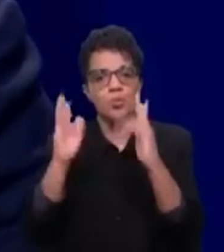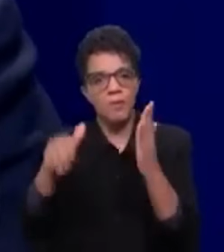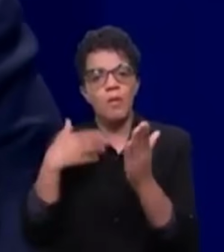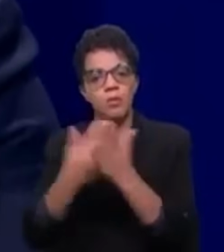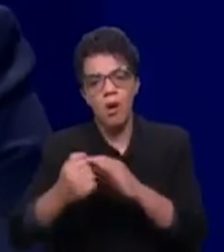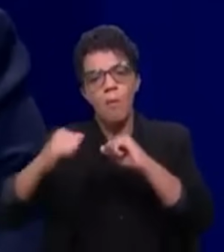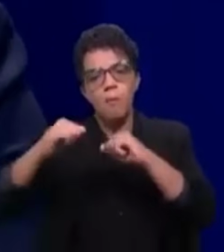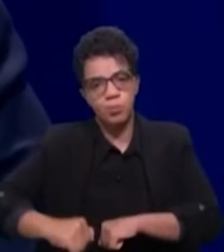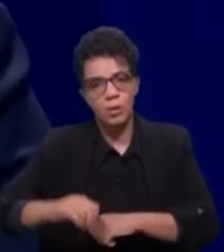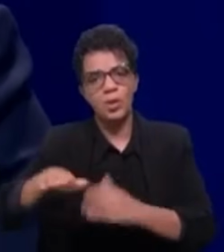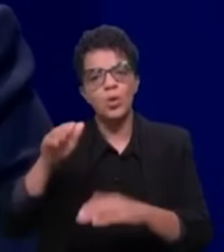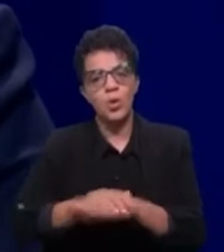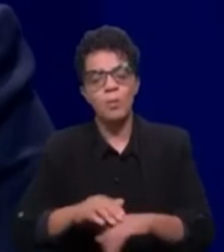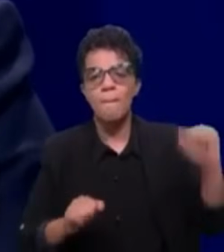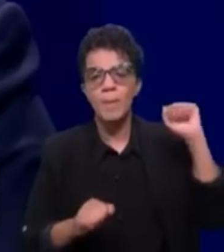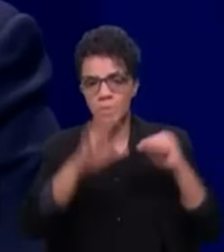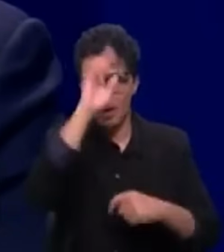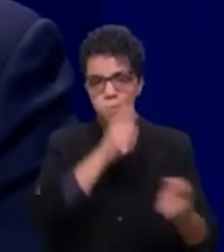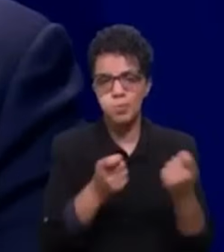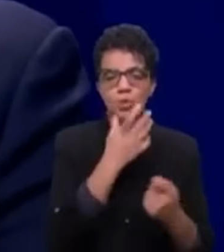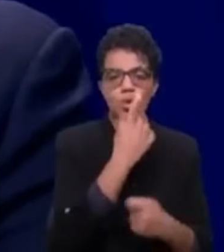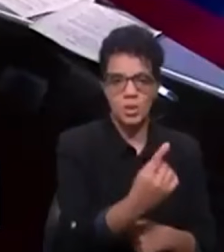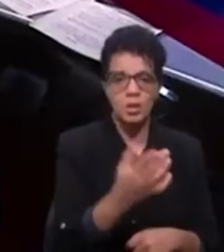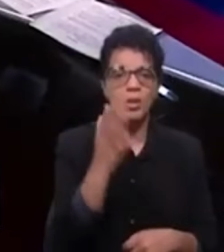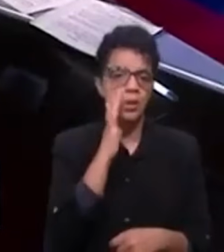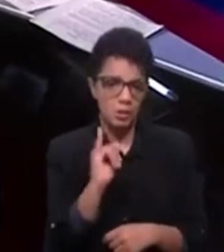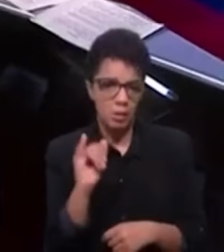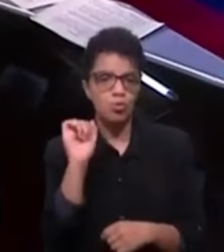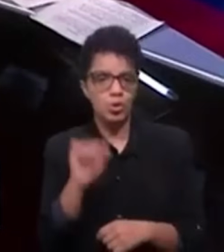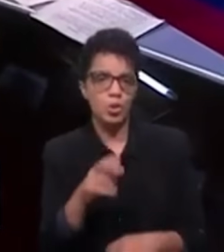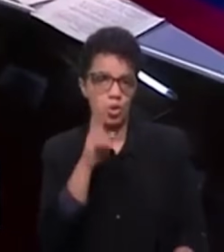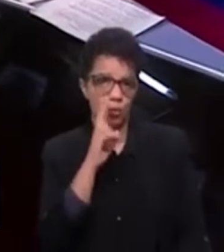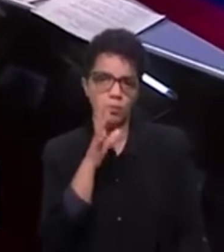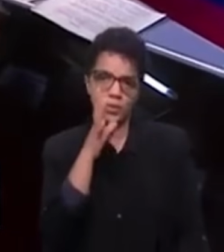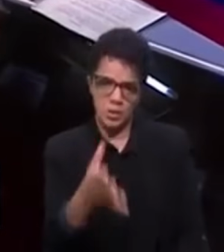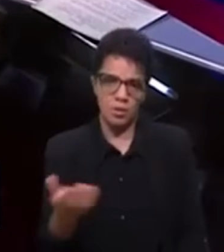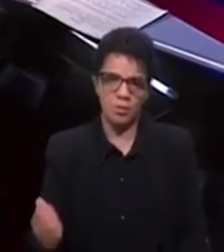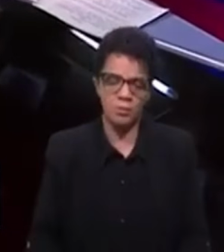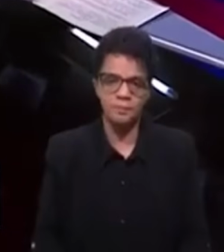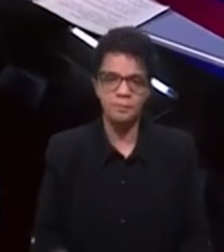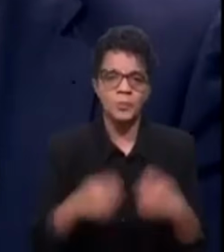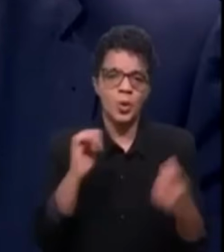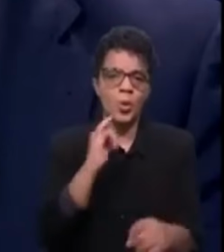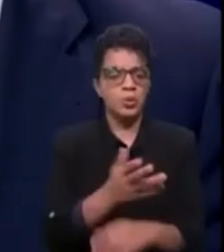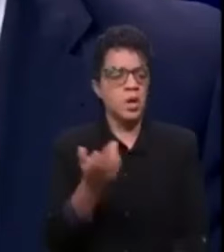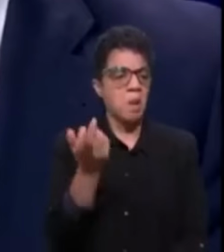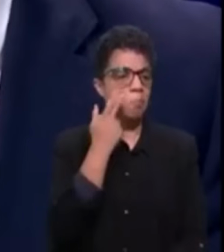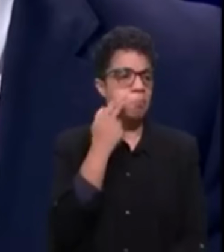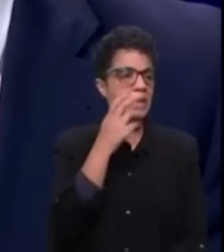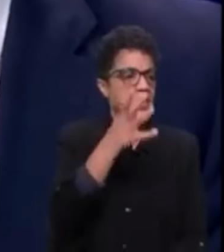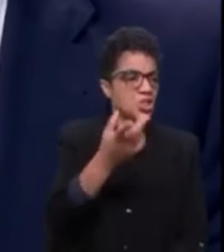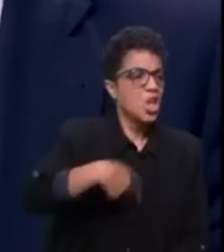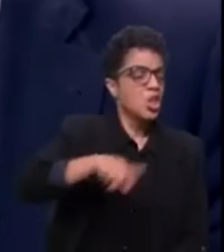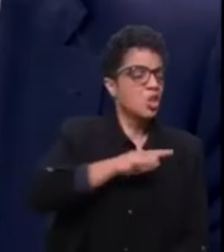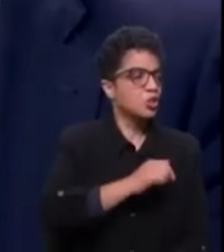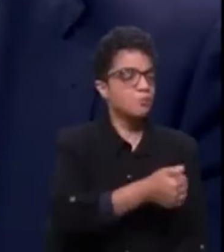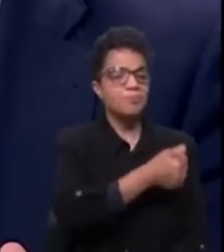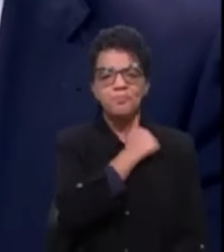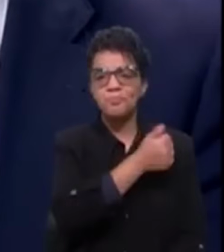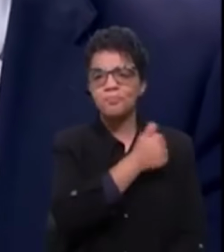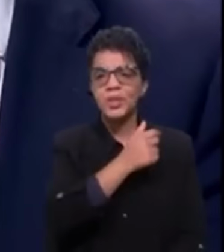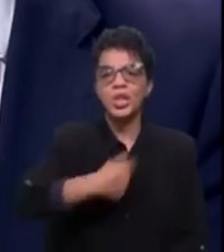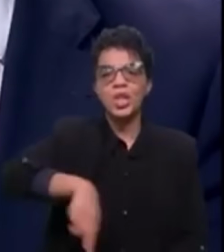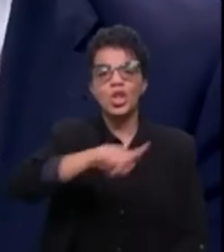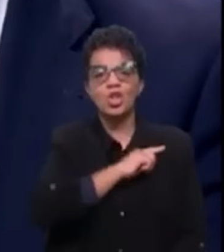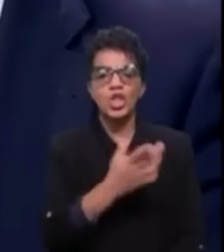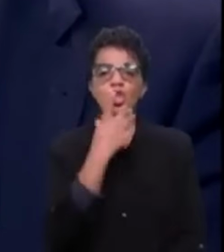convergência para que o PS não governe tentamos fazê-lo desculpe deixa-me dizer-lhe isto há um outro partido que arrogantemente diz nós não queremos saber nós vamos sozinhos de